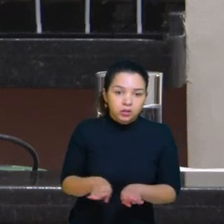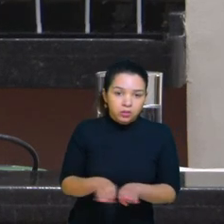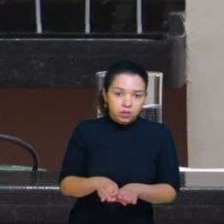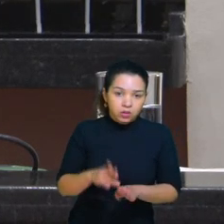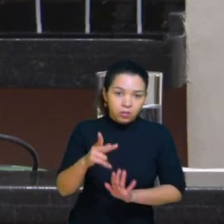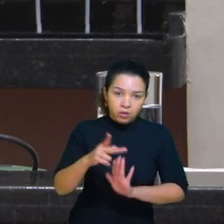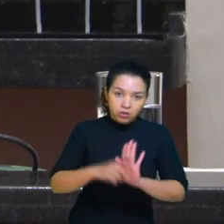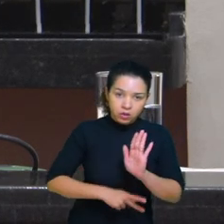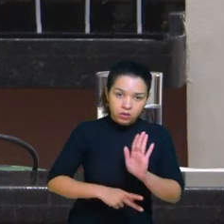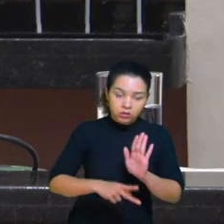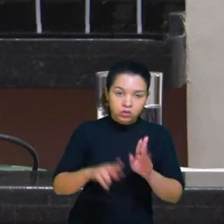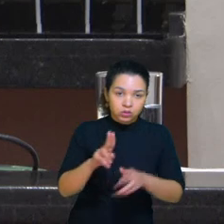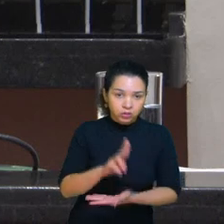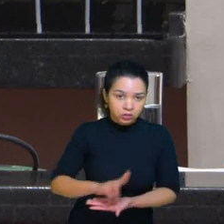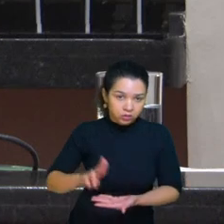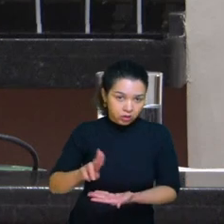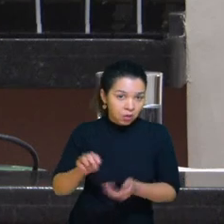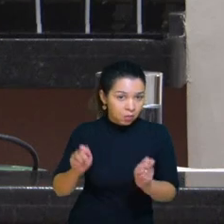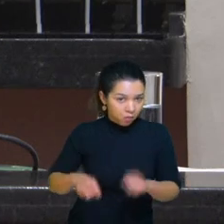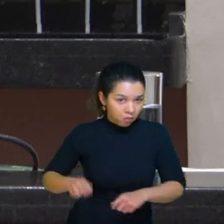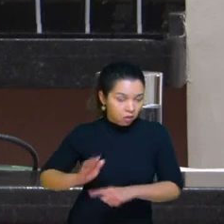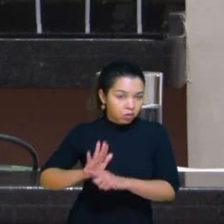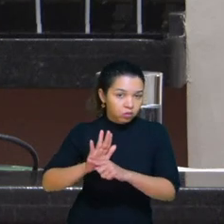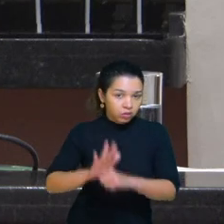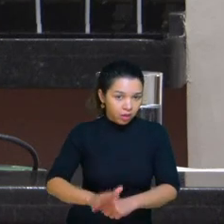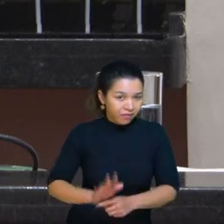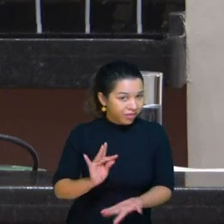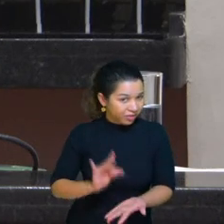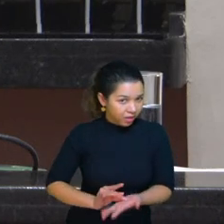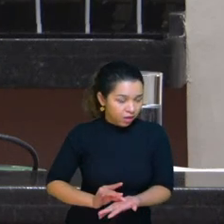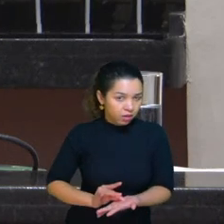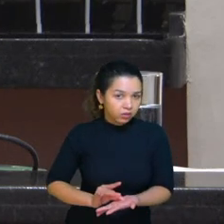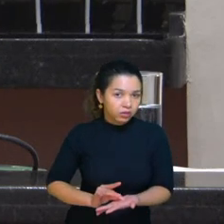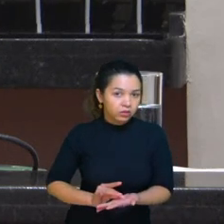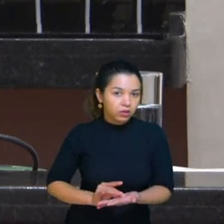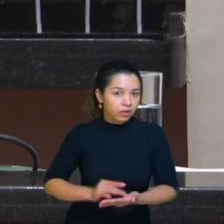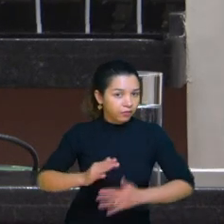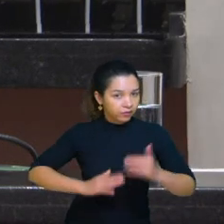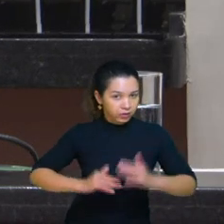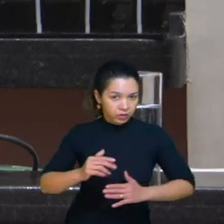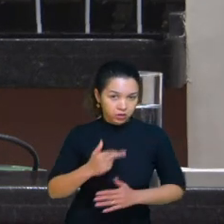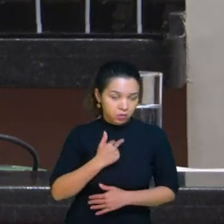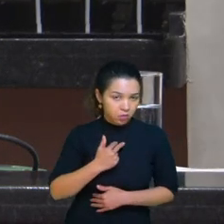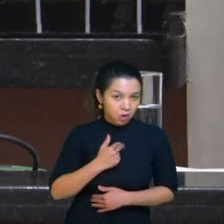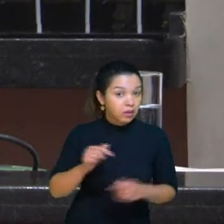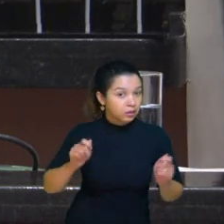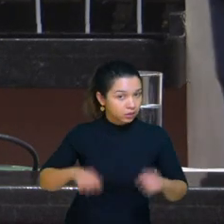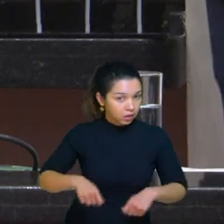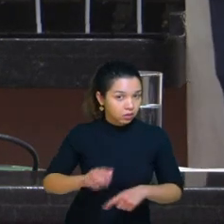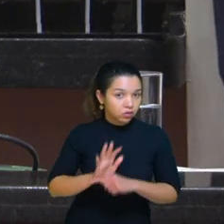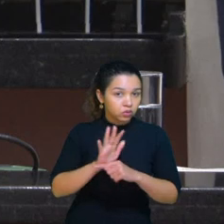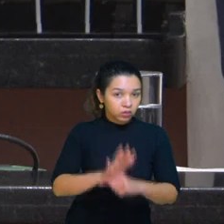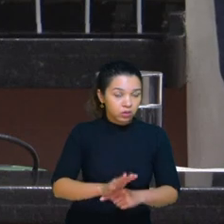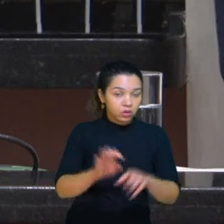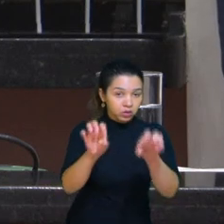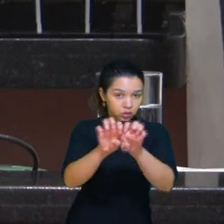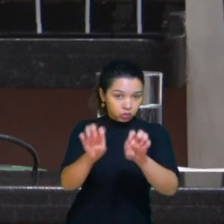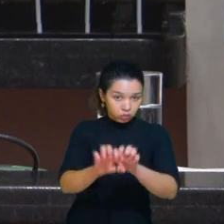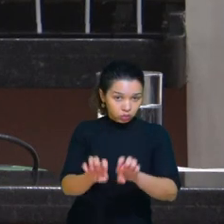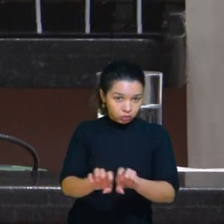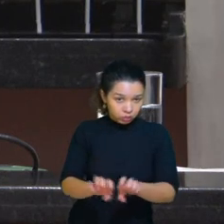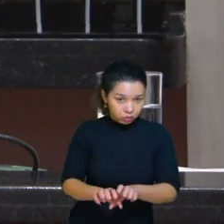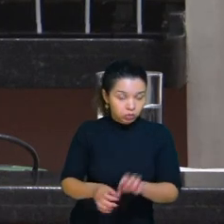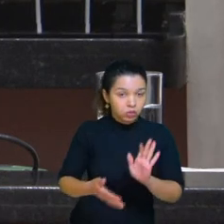da Universidade a universidade pode contribuir obviamente que ela não vá faz não vai fazer mas ela pode contribuir na estruturação dessas